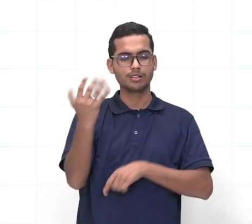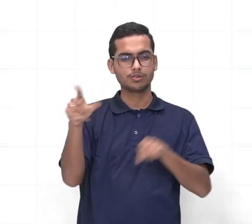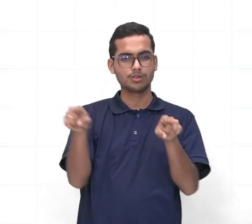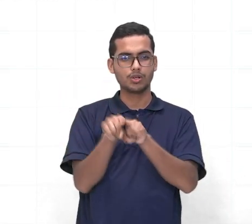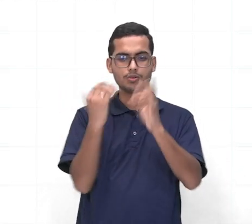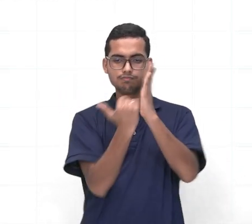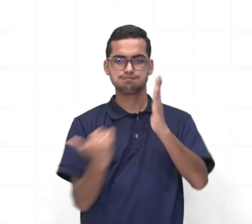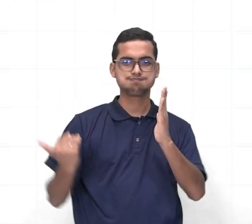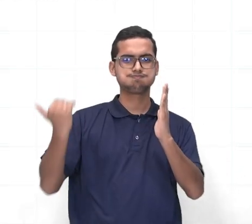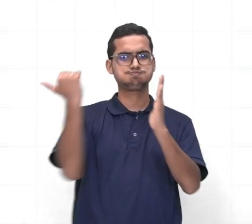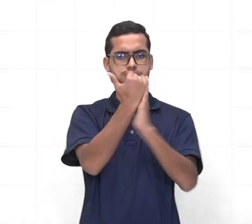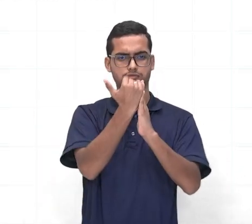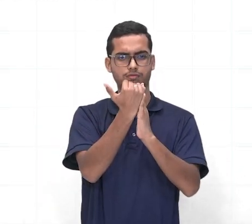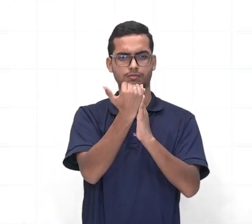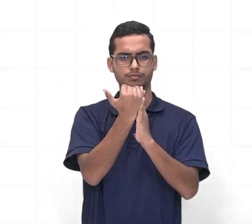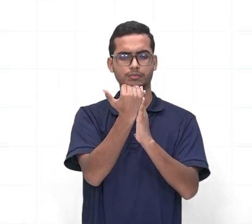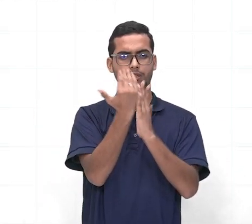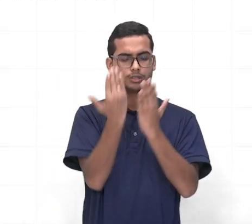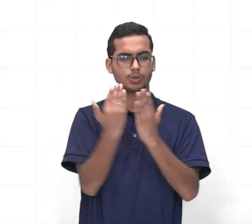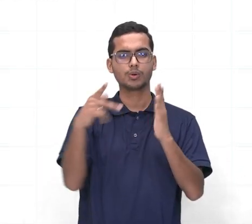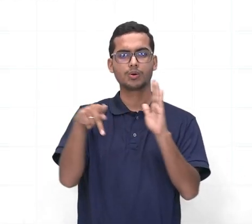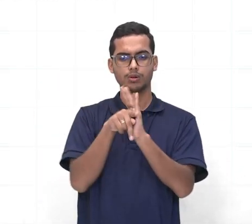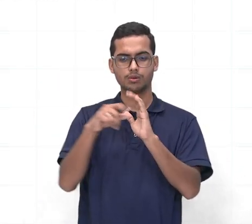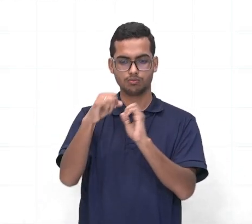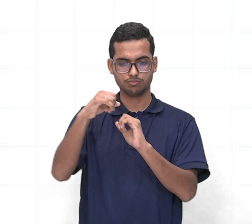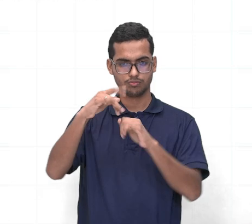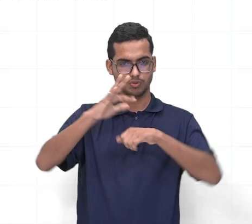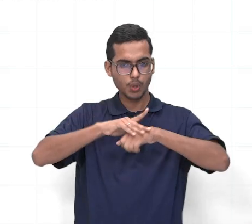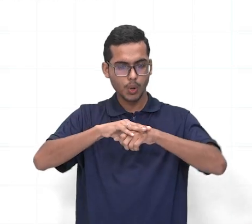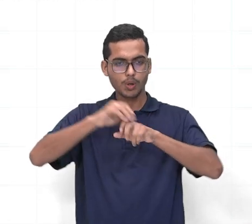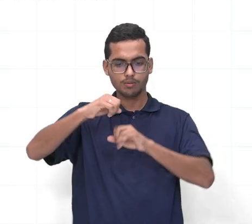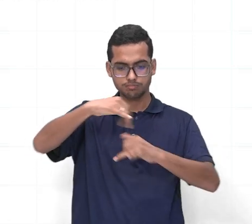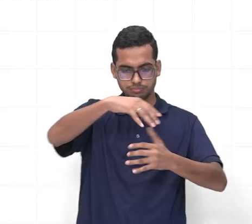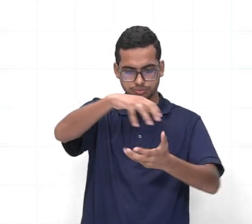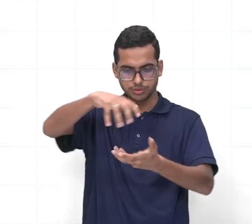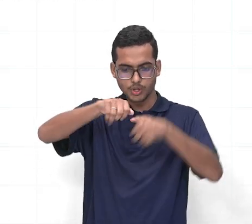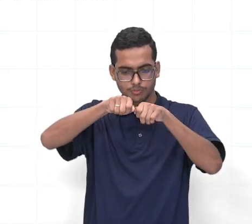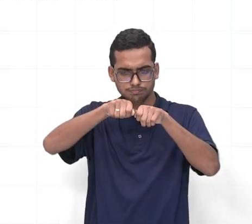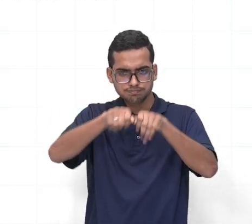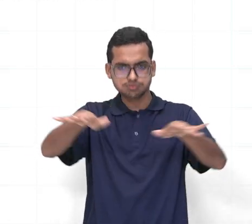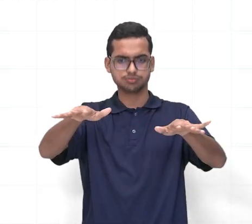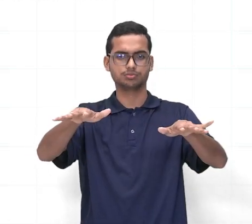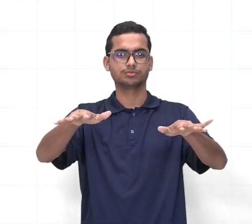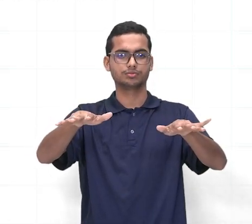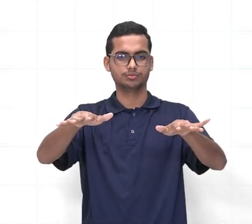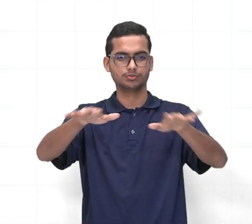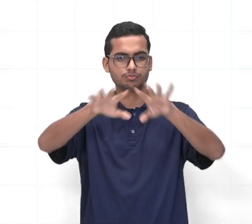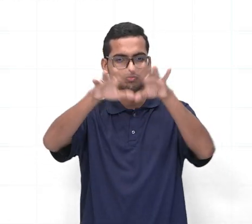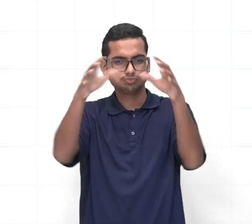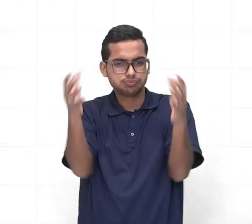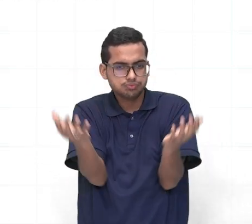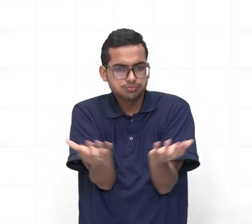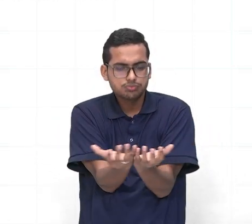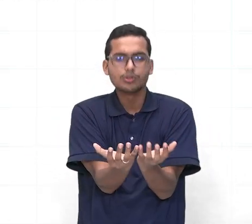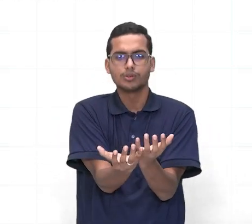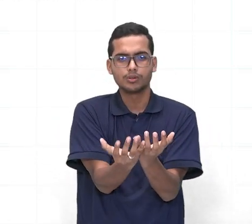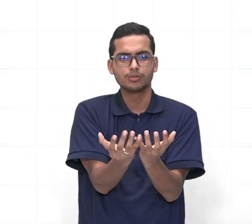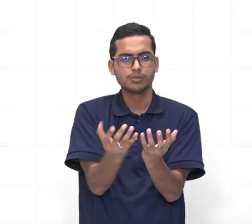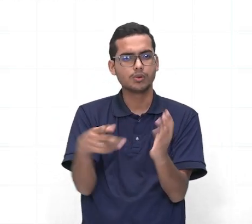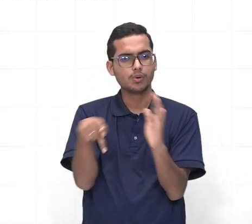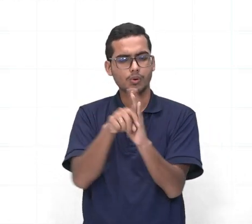esperado, certo? Então, a pandemia ela vai ser o quê? Uma epidemia que